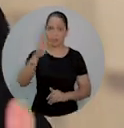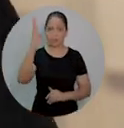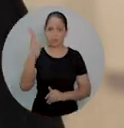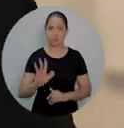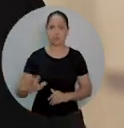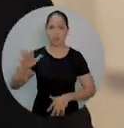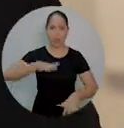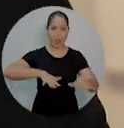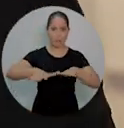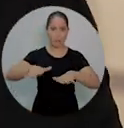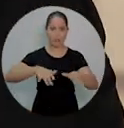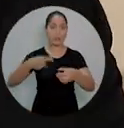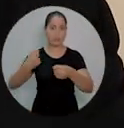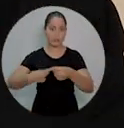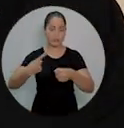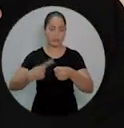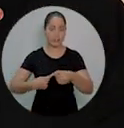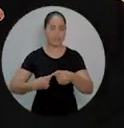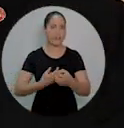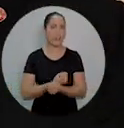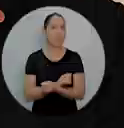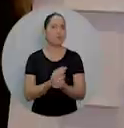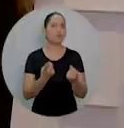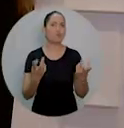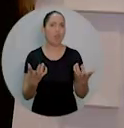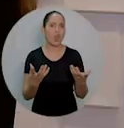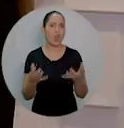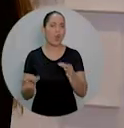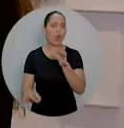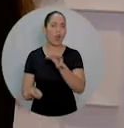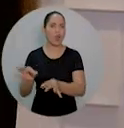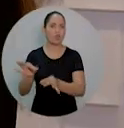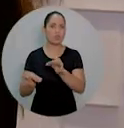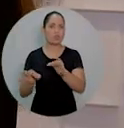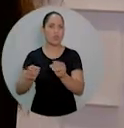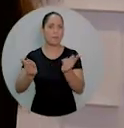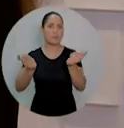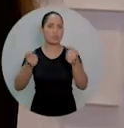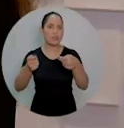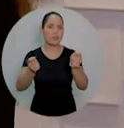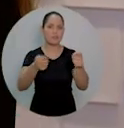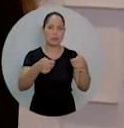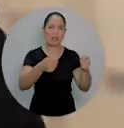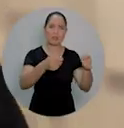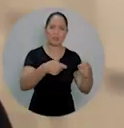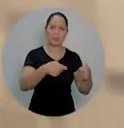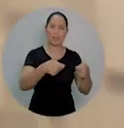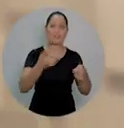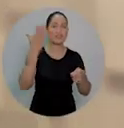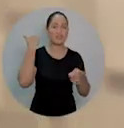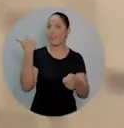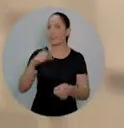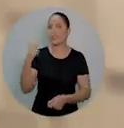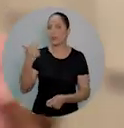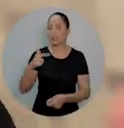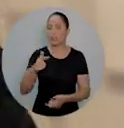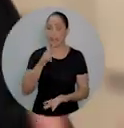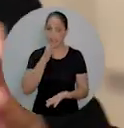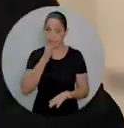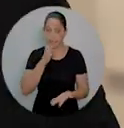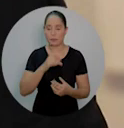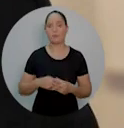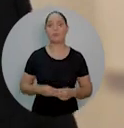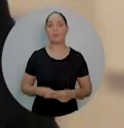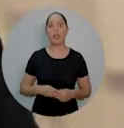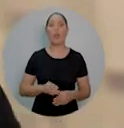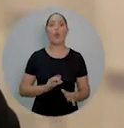número de opções, ou seja, ela acaba por dar substrato jurídico a uma série de possibilidades que anteriormente eram impossíveis. Vou lhe dar um